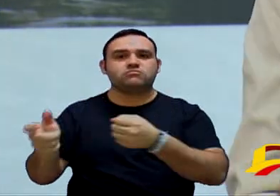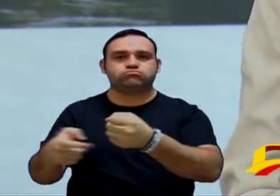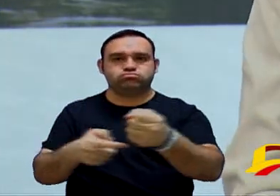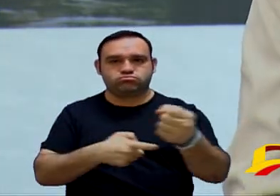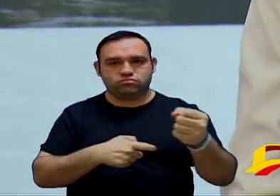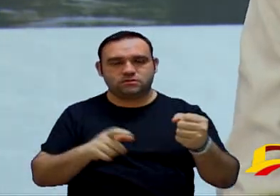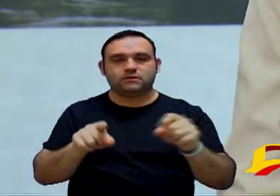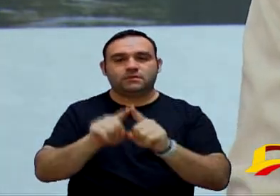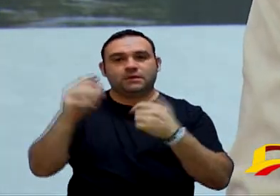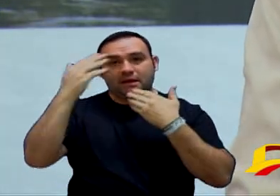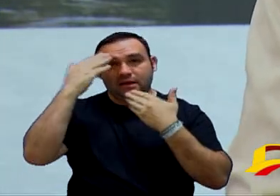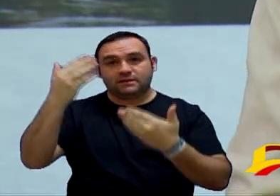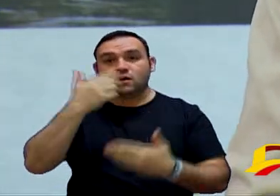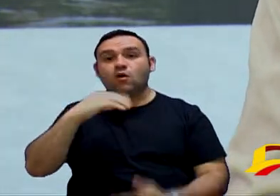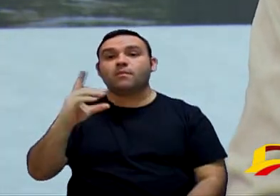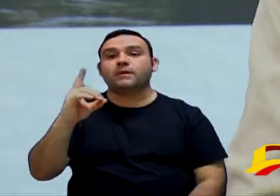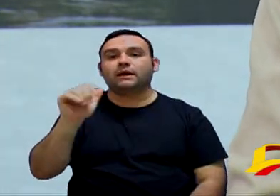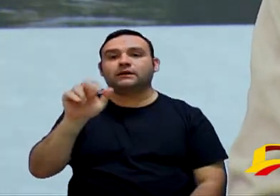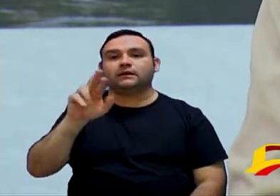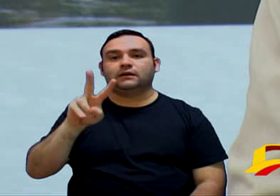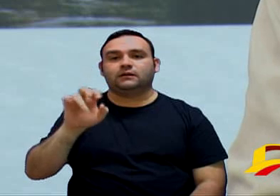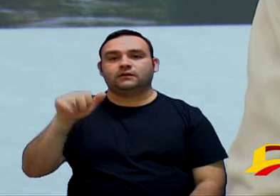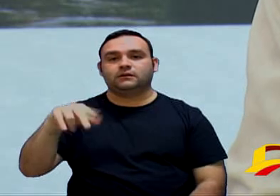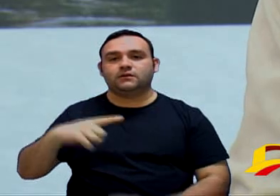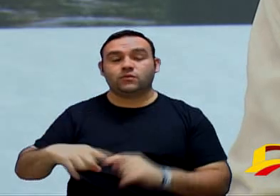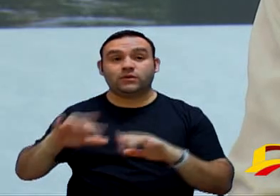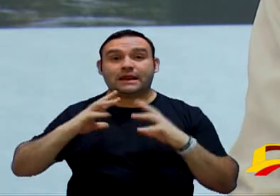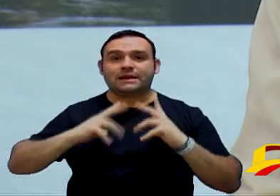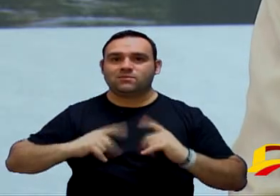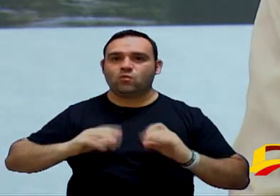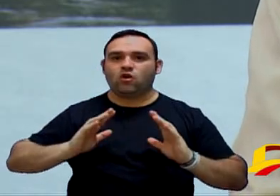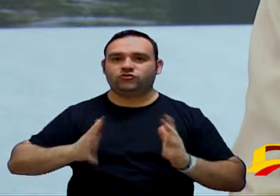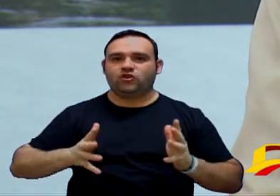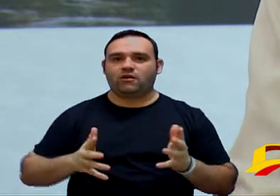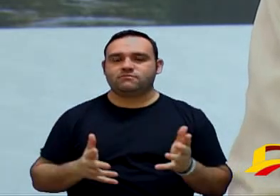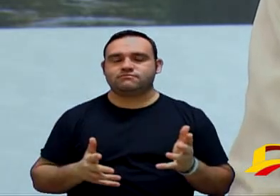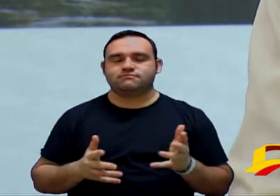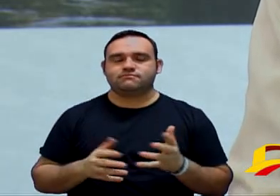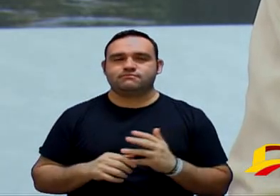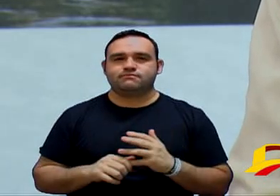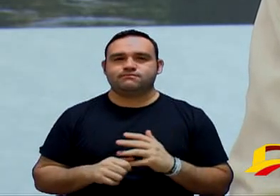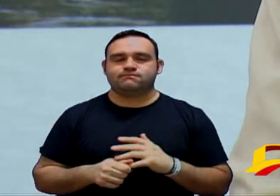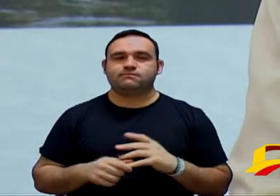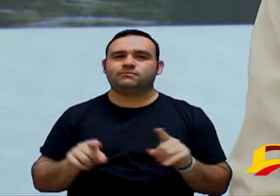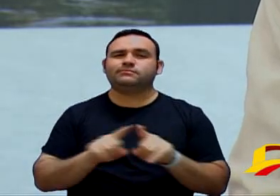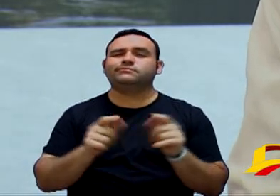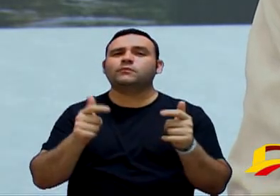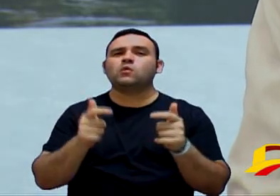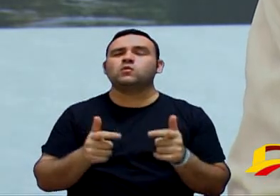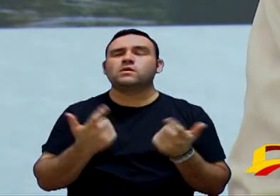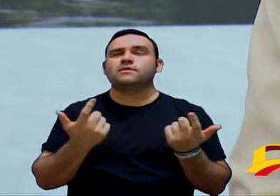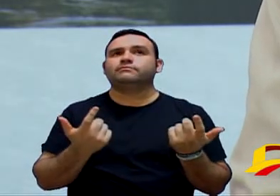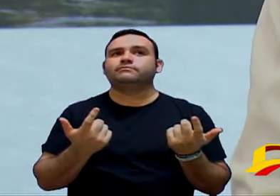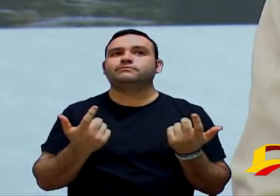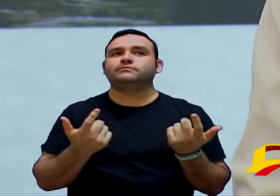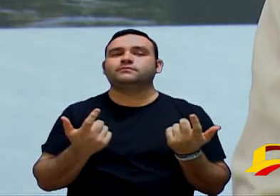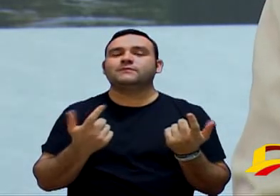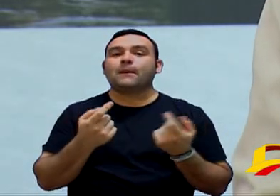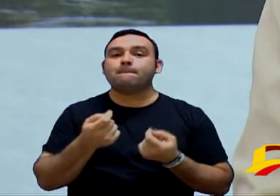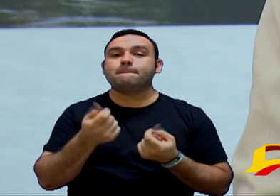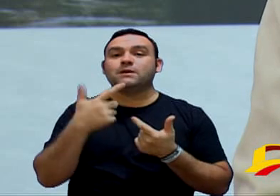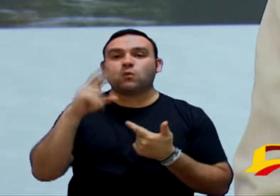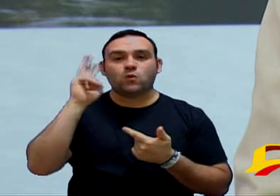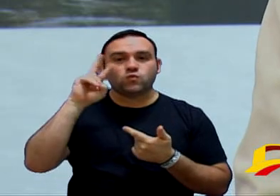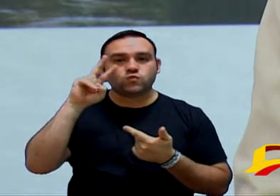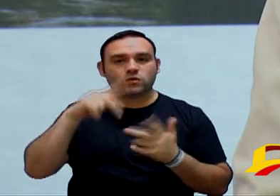até agradecer o secretário Darwin porque foi feita a limpeza e é um lugar um patrimônio